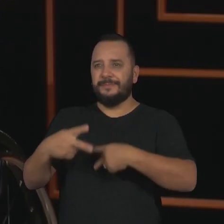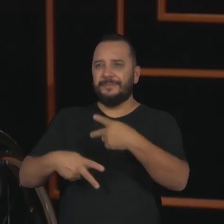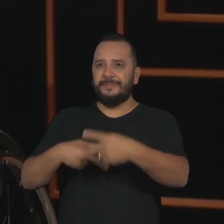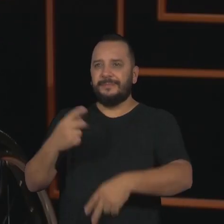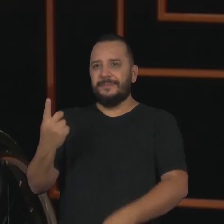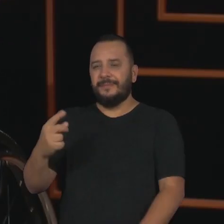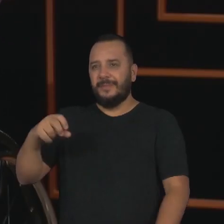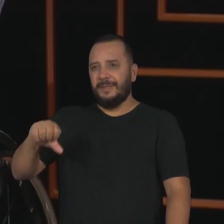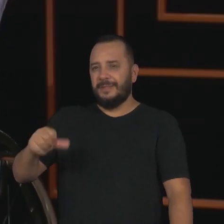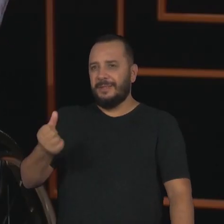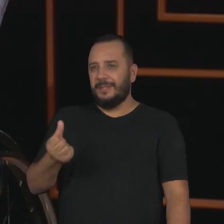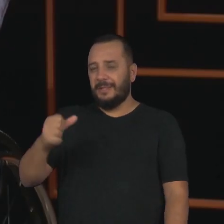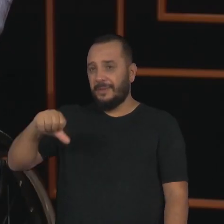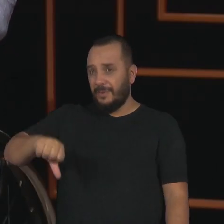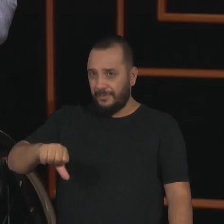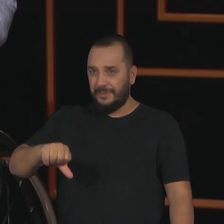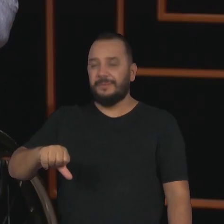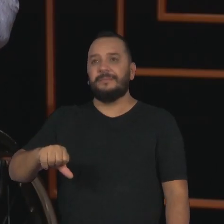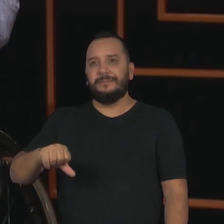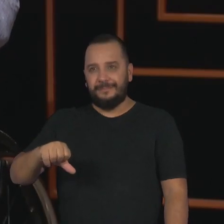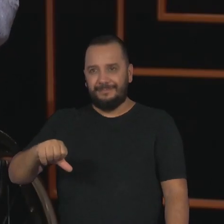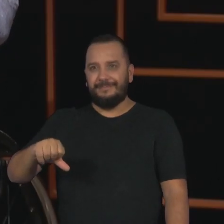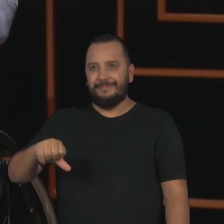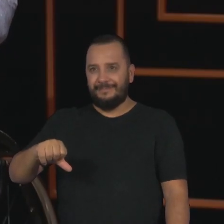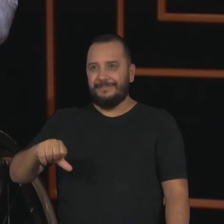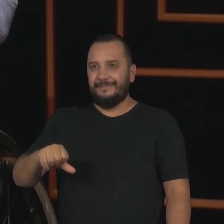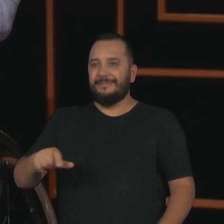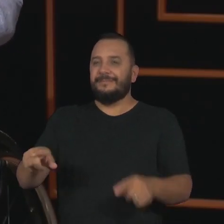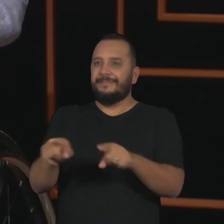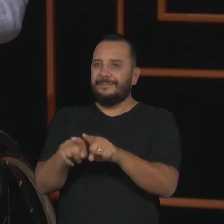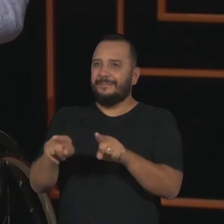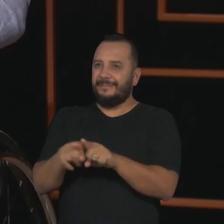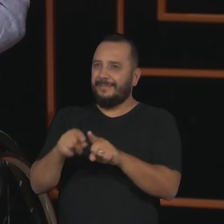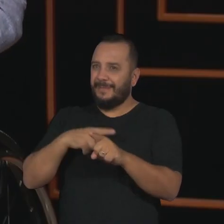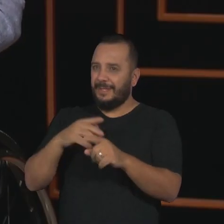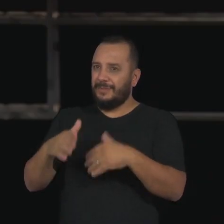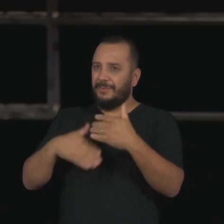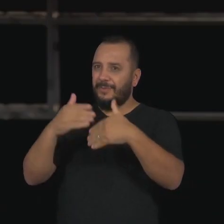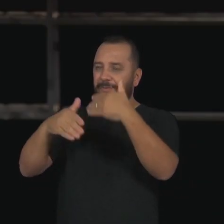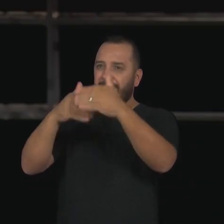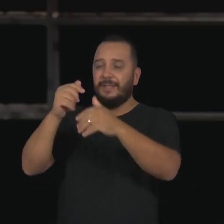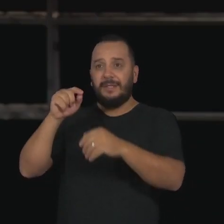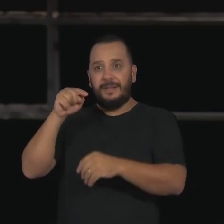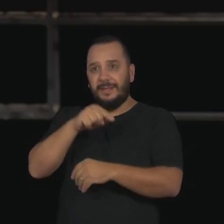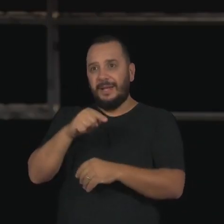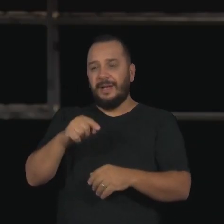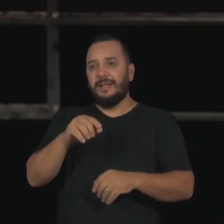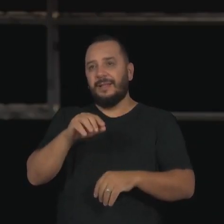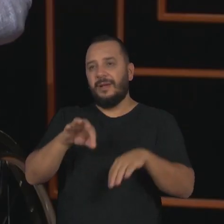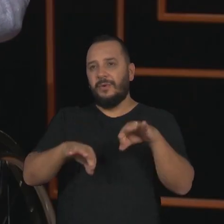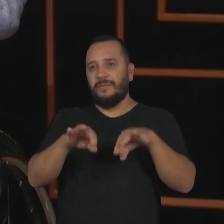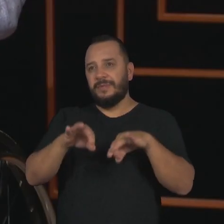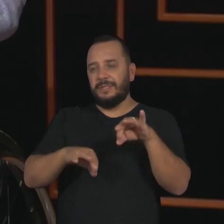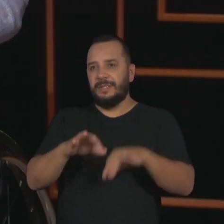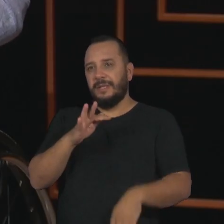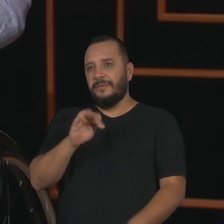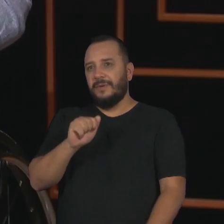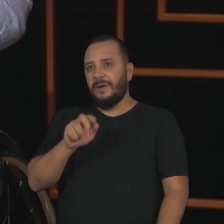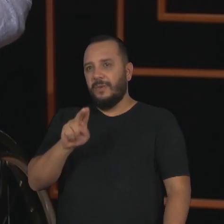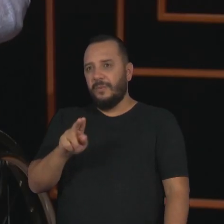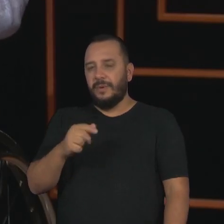69, que também desenvolvo na oficina da FAO. Eu comprei